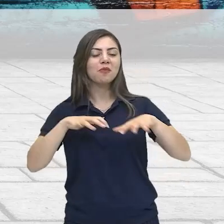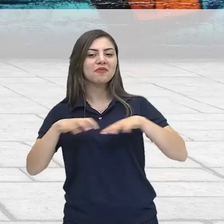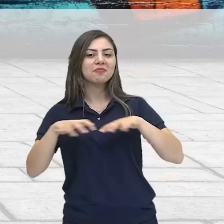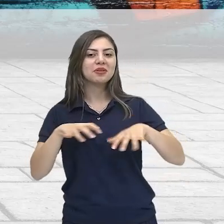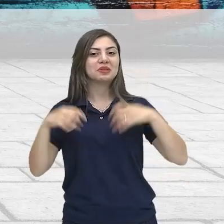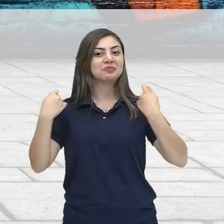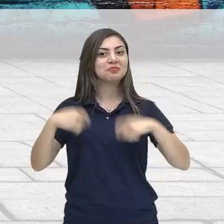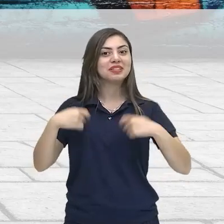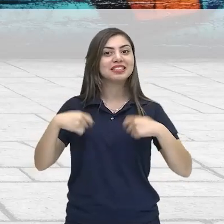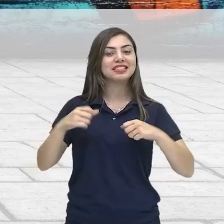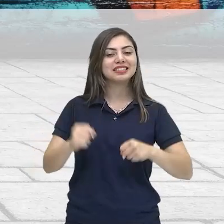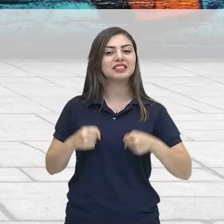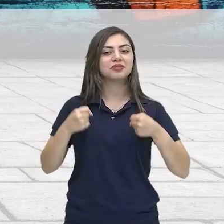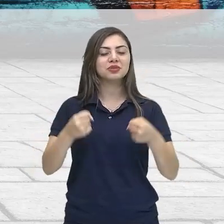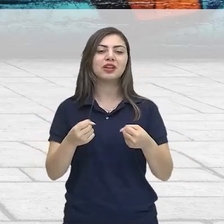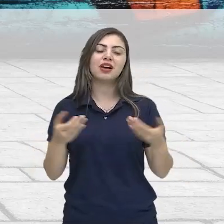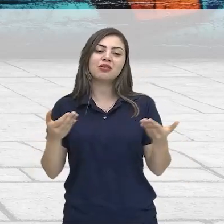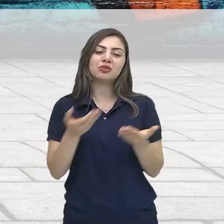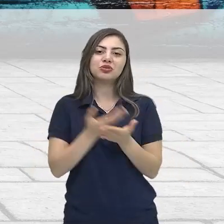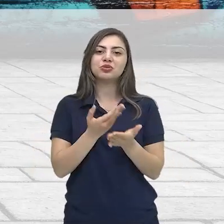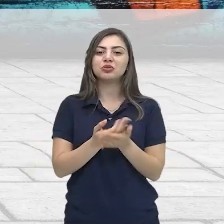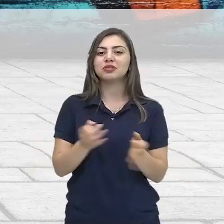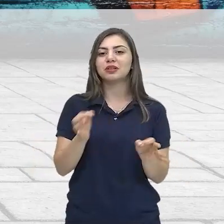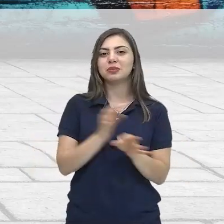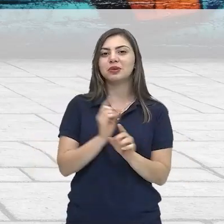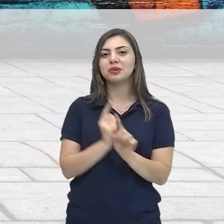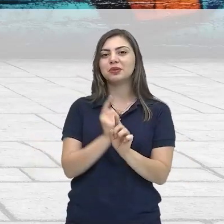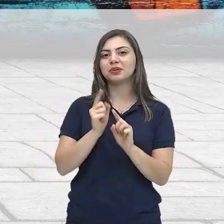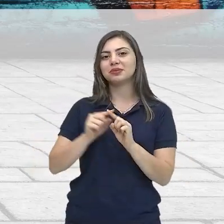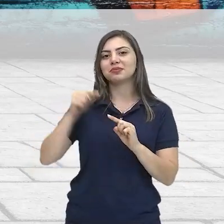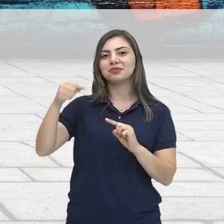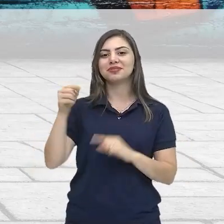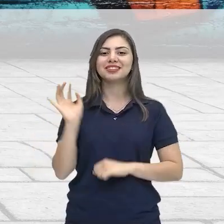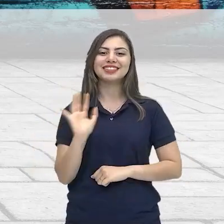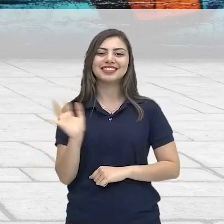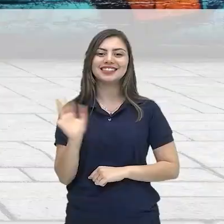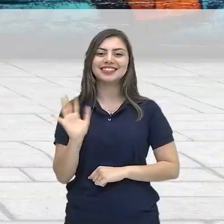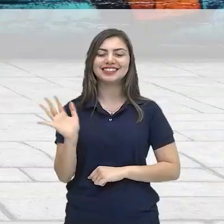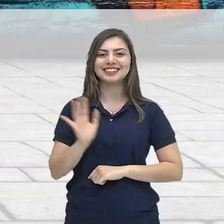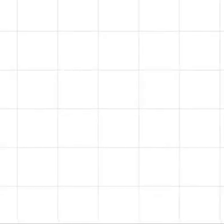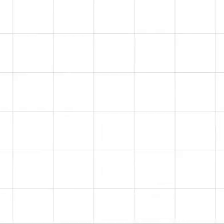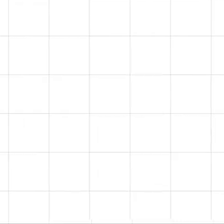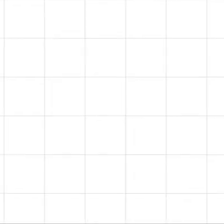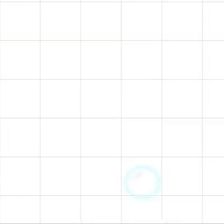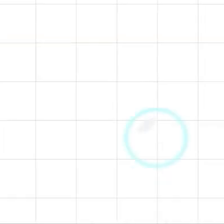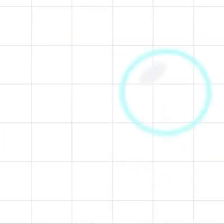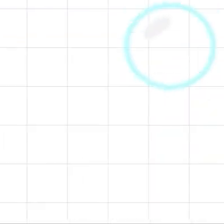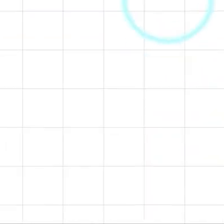dançar. A gente fica por aqui, mas a gente se encontra numa próxima oportunidade. Tchau. Tchau, tchau.